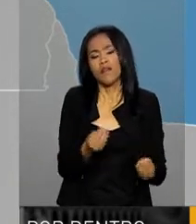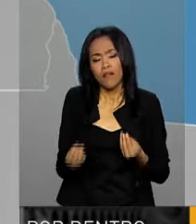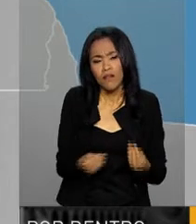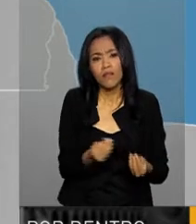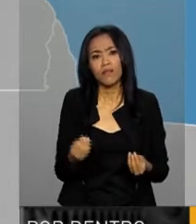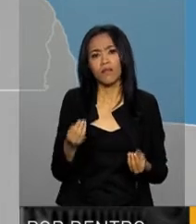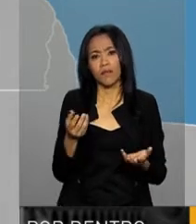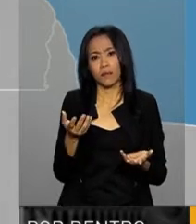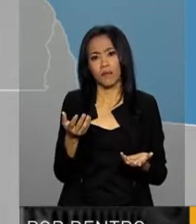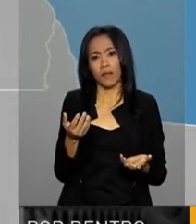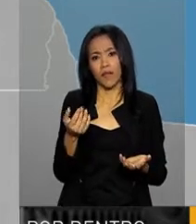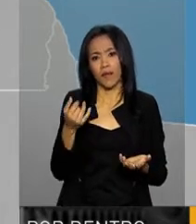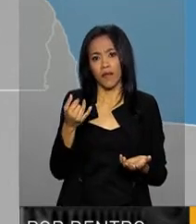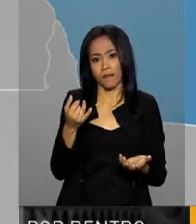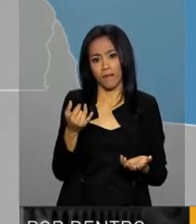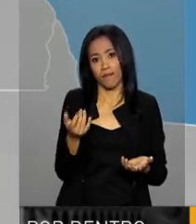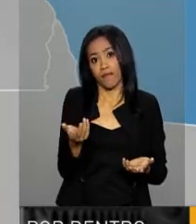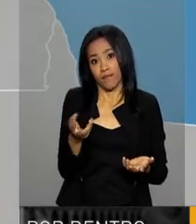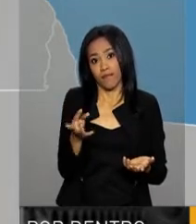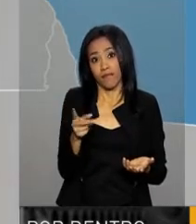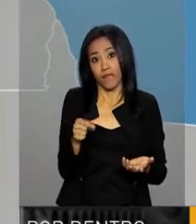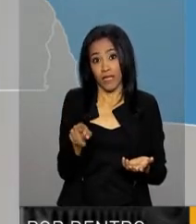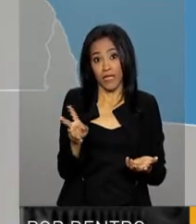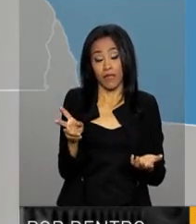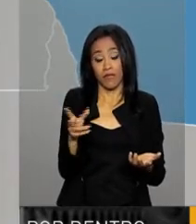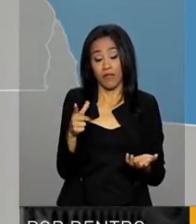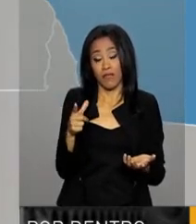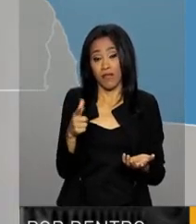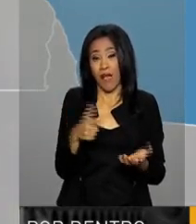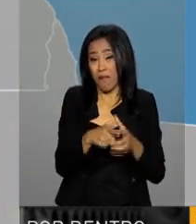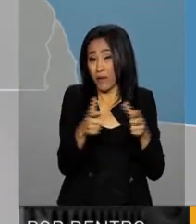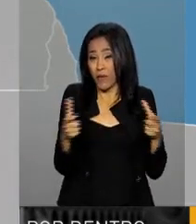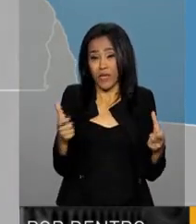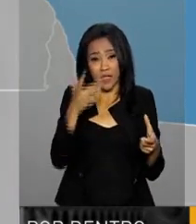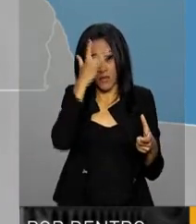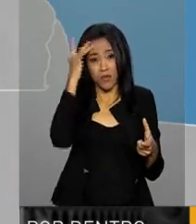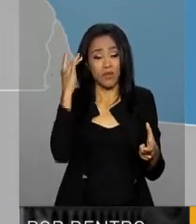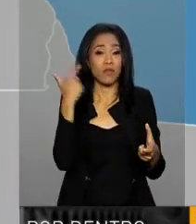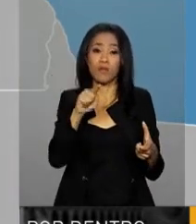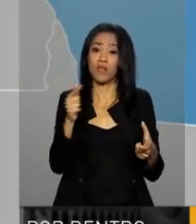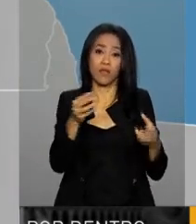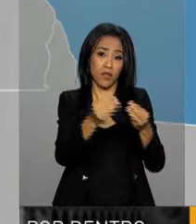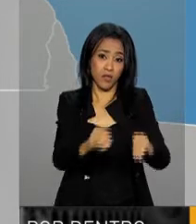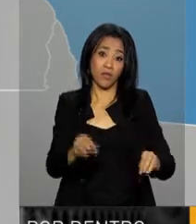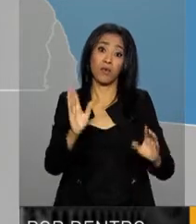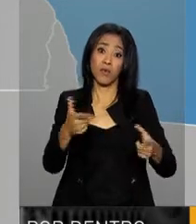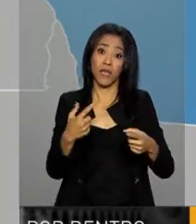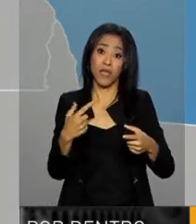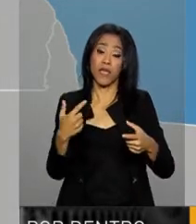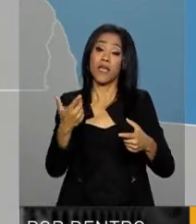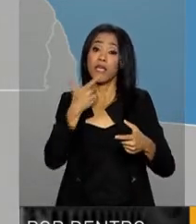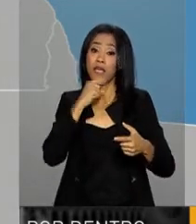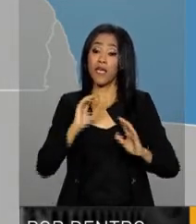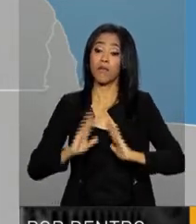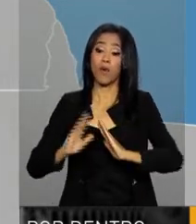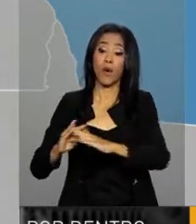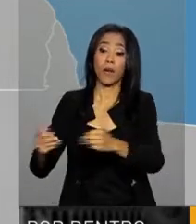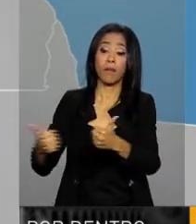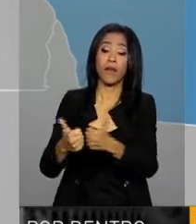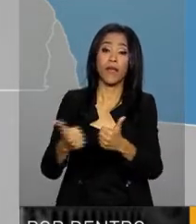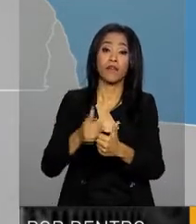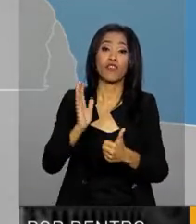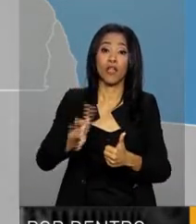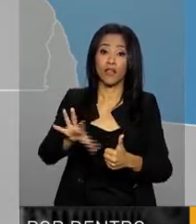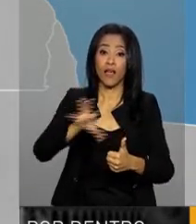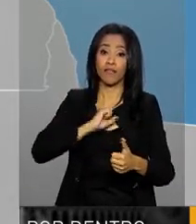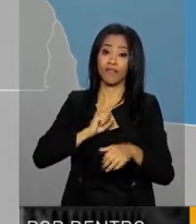não alcancem um número maior de pessoas já que a população local já está contaminada com produtos cancerígenos e se